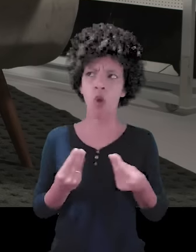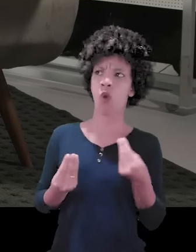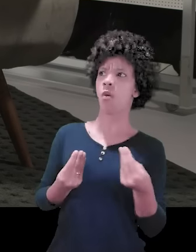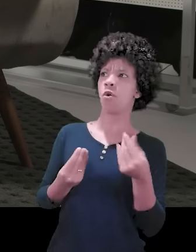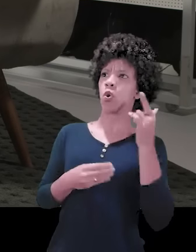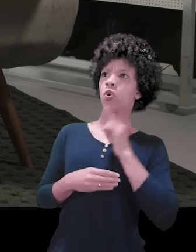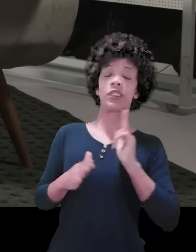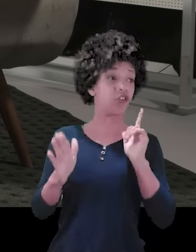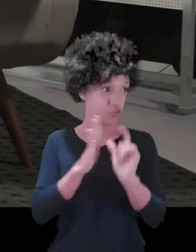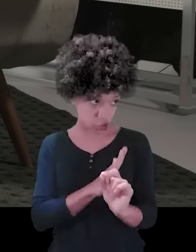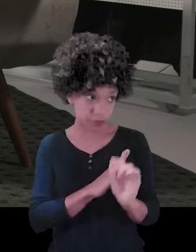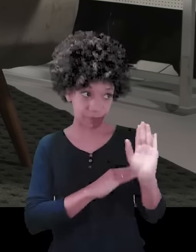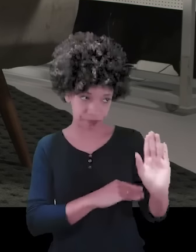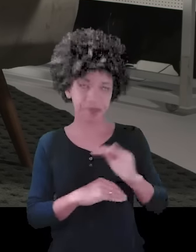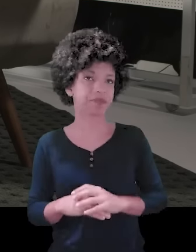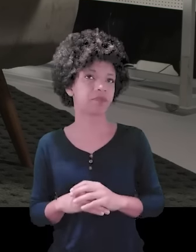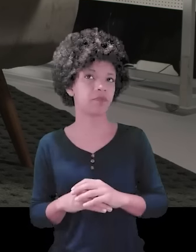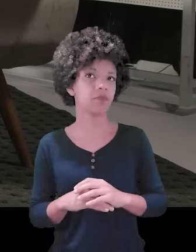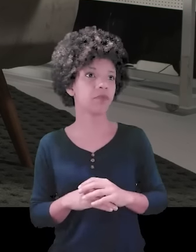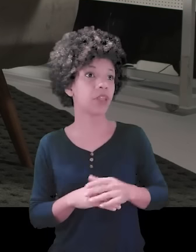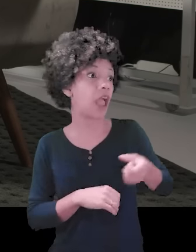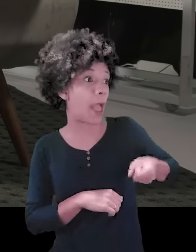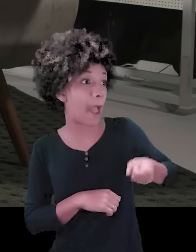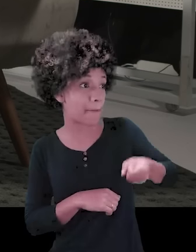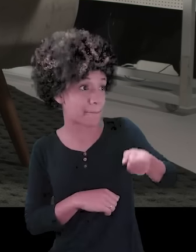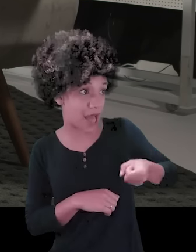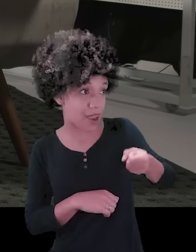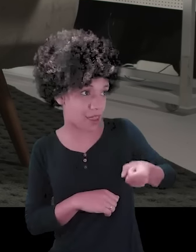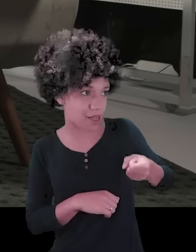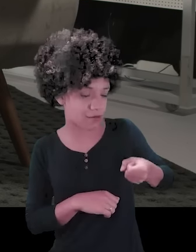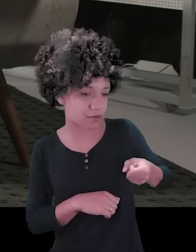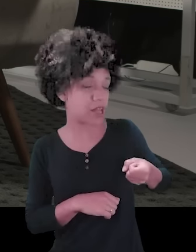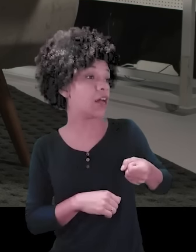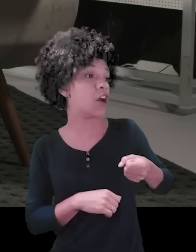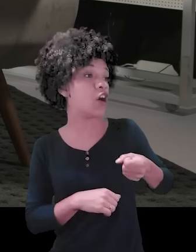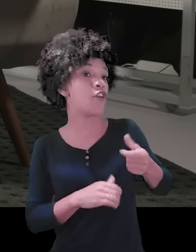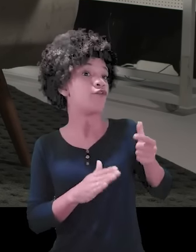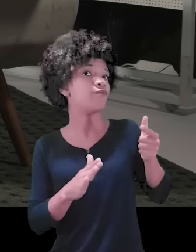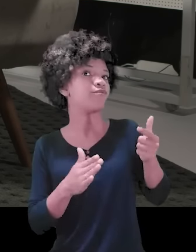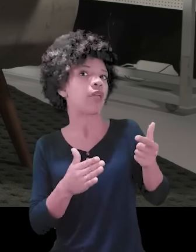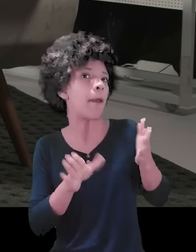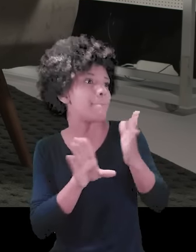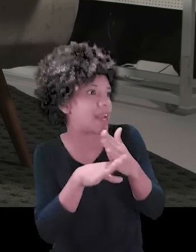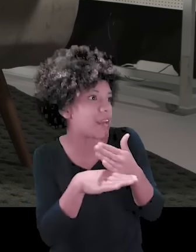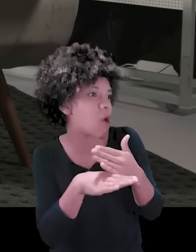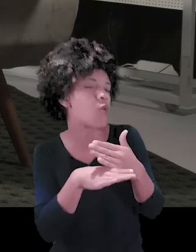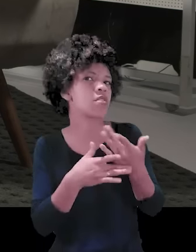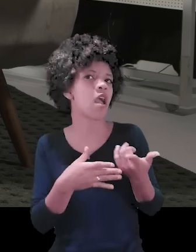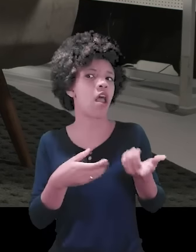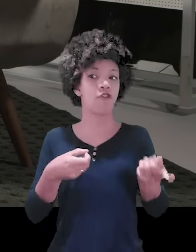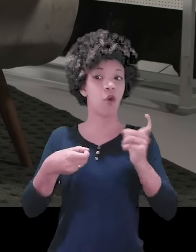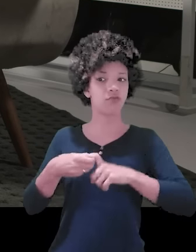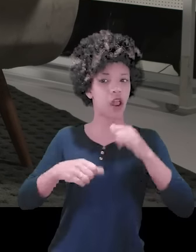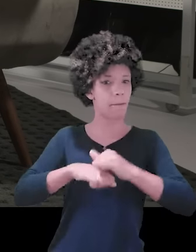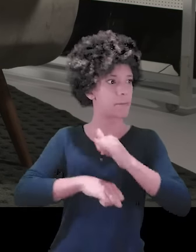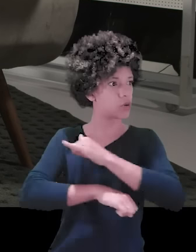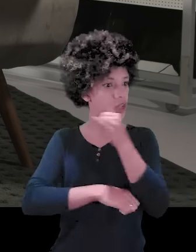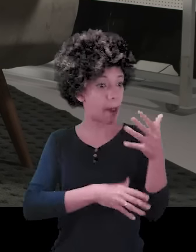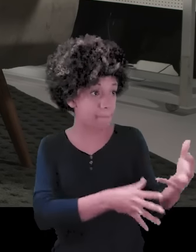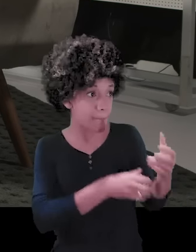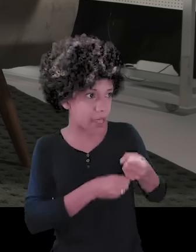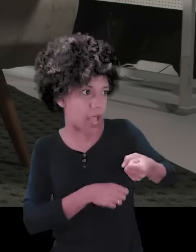como é que ela conseguiu fugir a mala dela foi extraviada Oi e aí eles voltaram com ela do para o